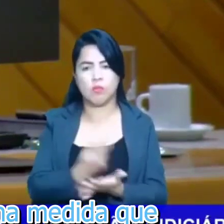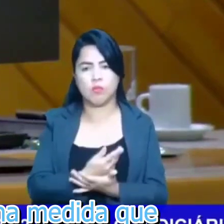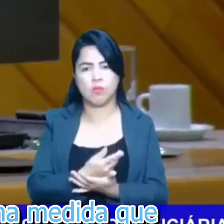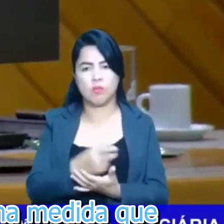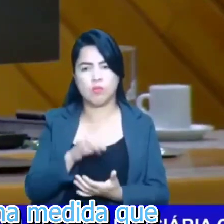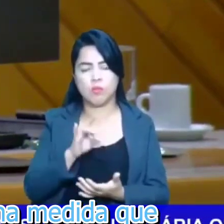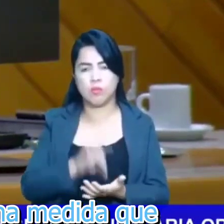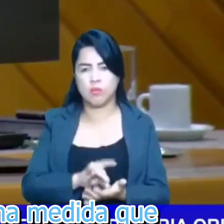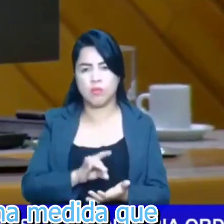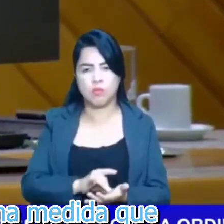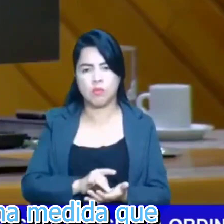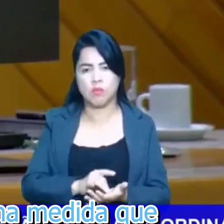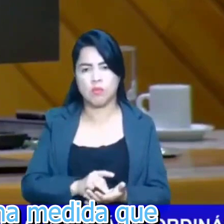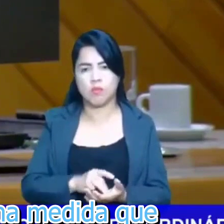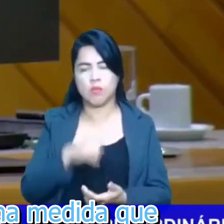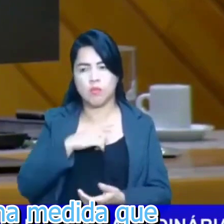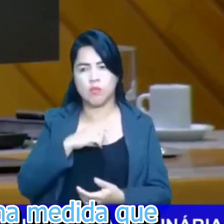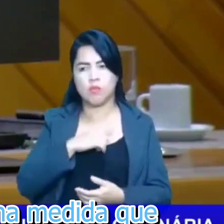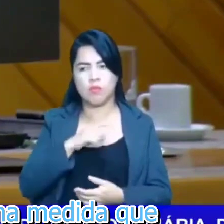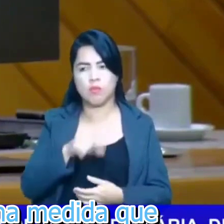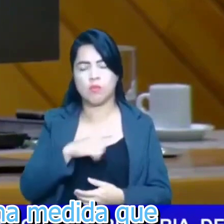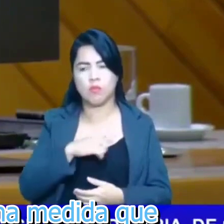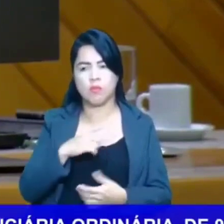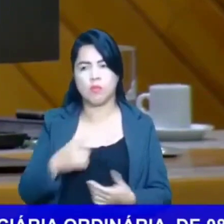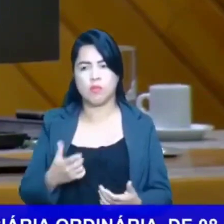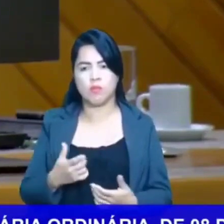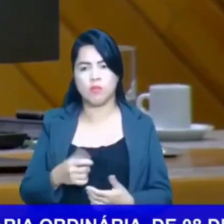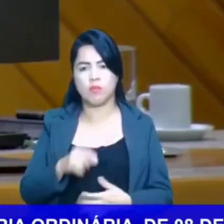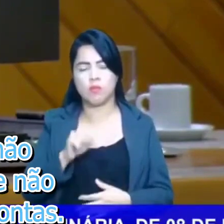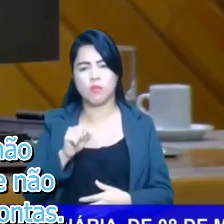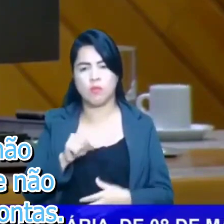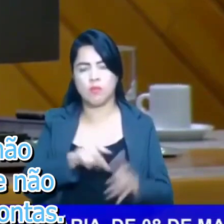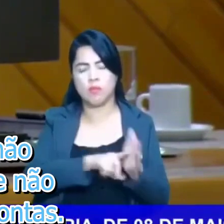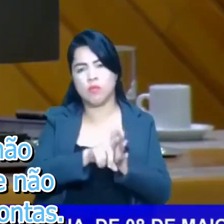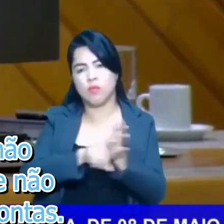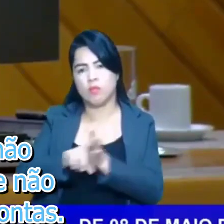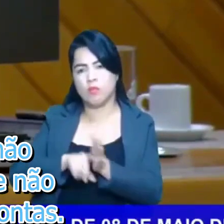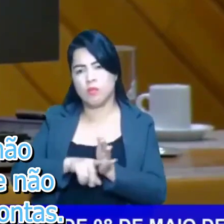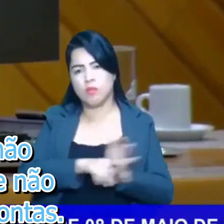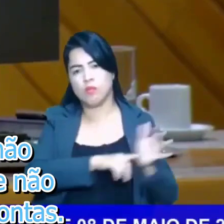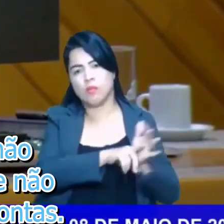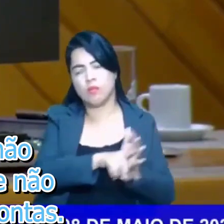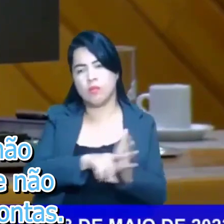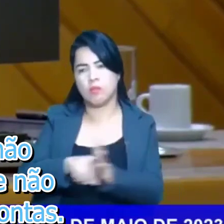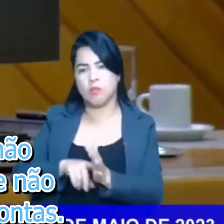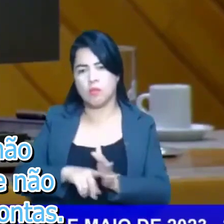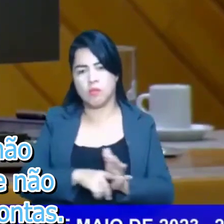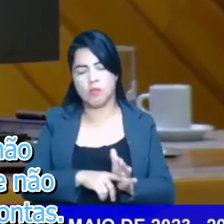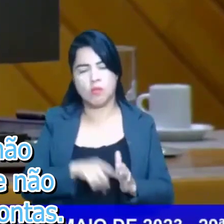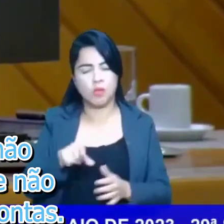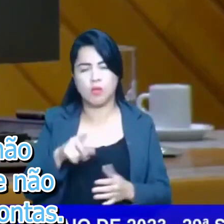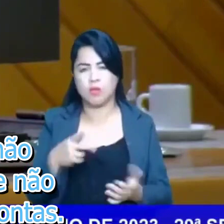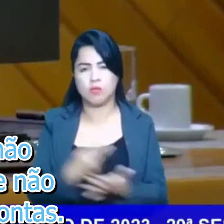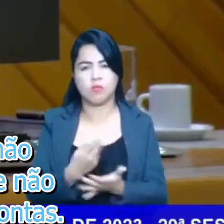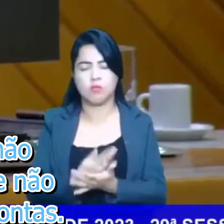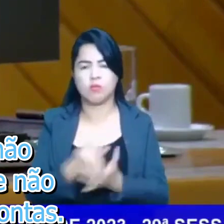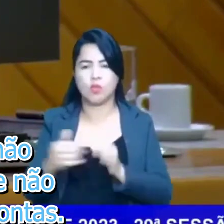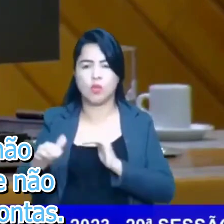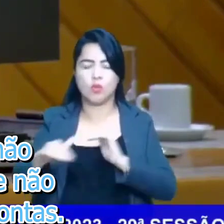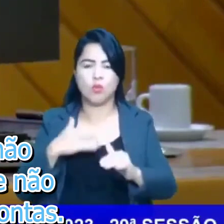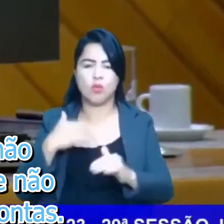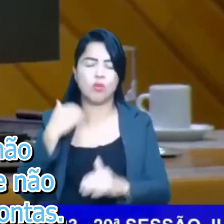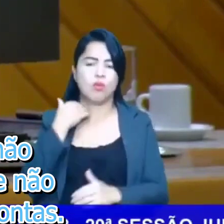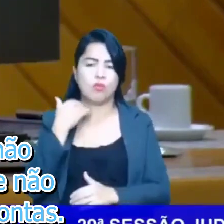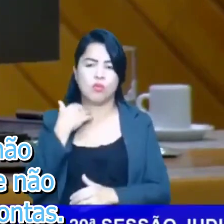a regularidade das contas, na medida em que a análise da movimentação financeira não restou prejudicada, tão